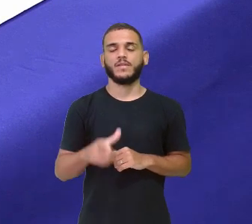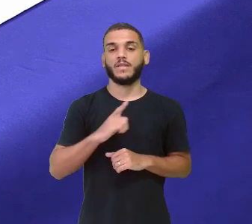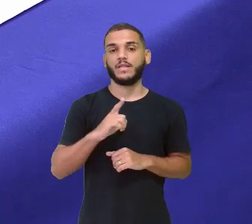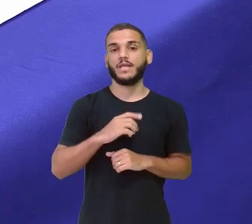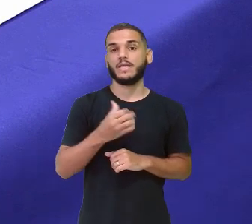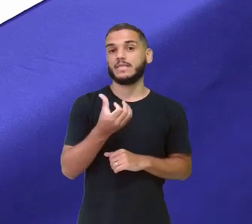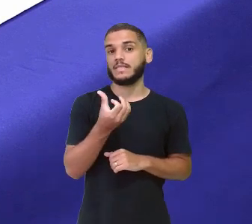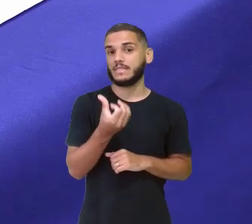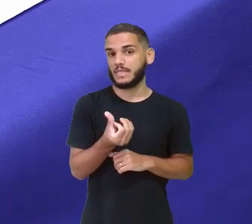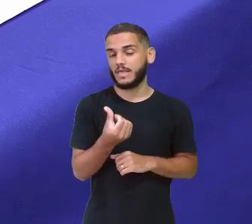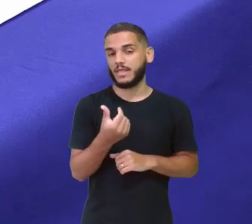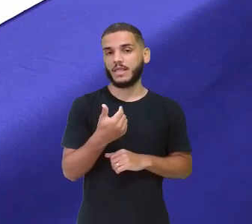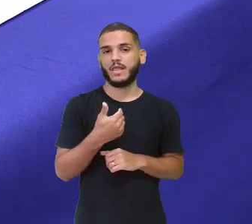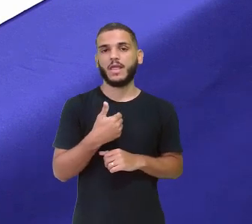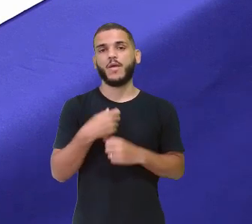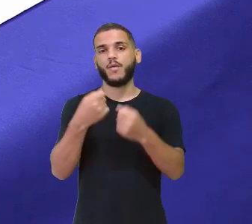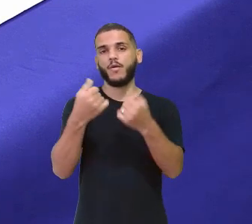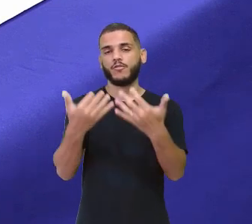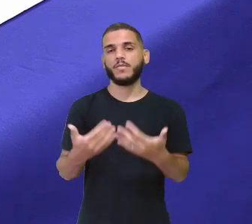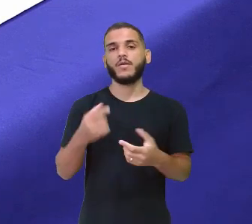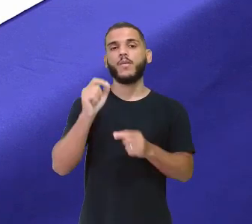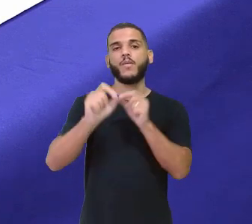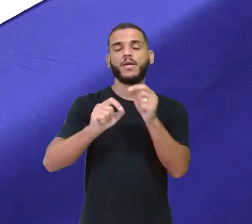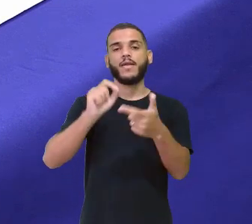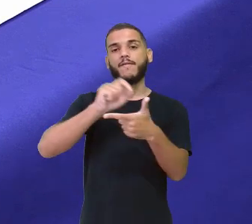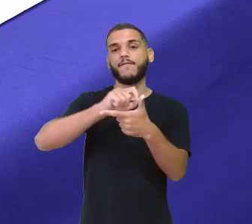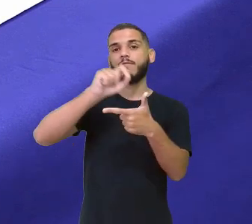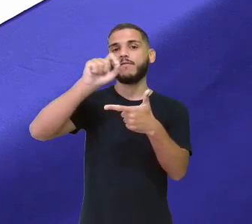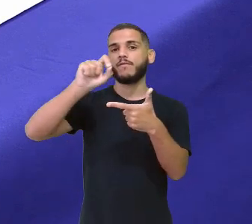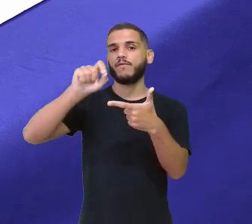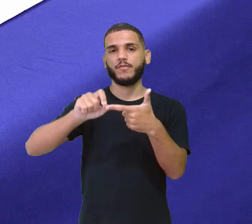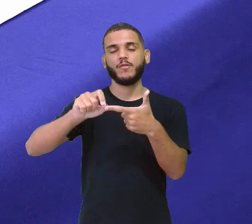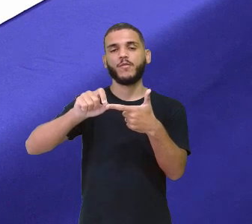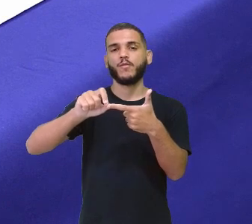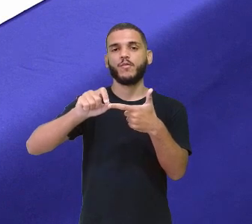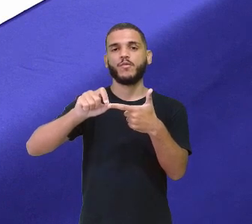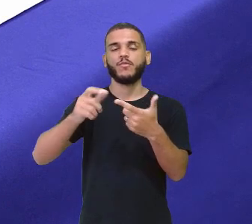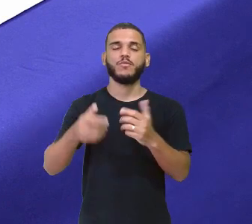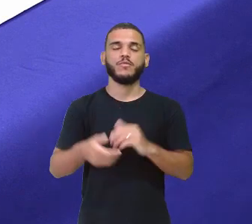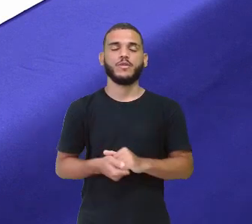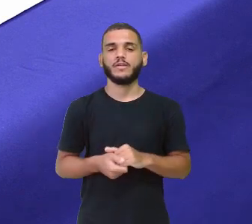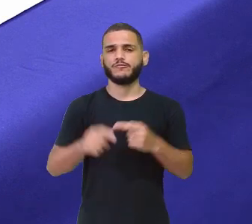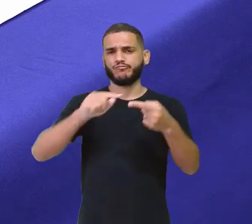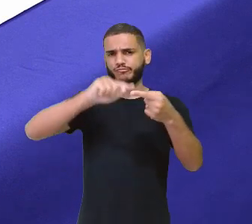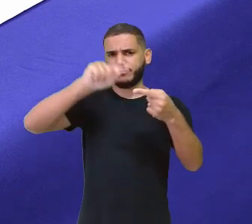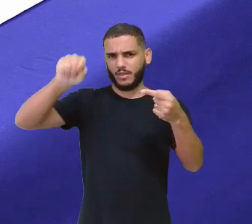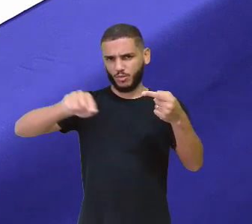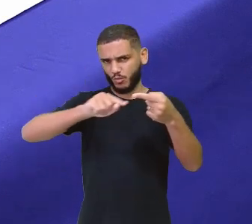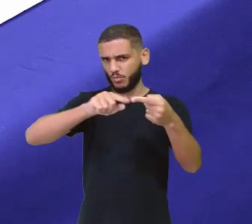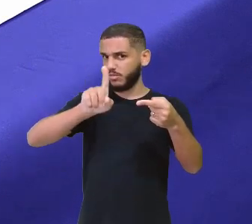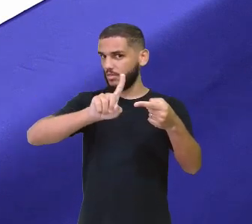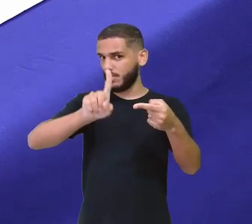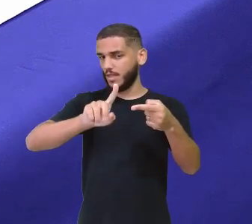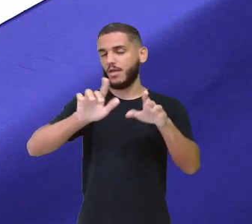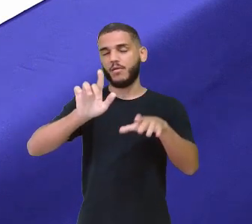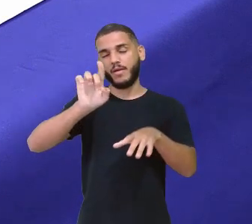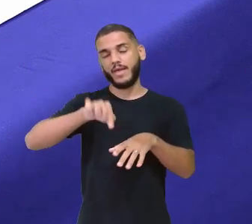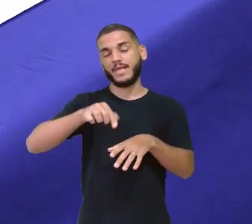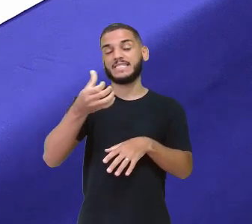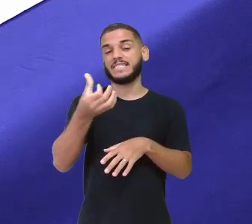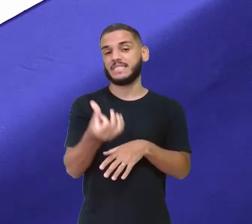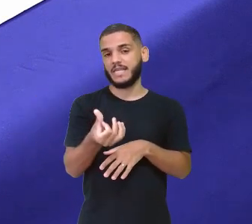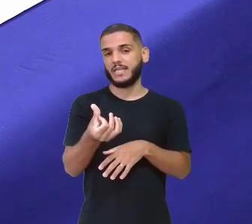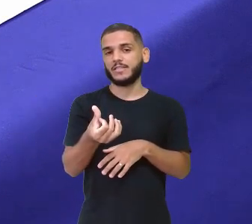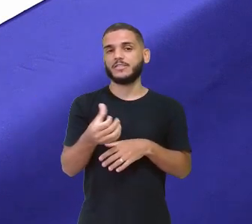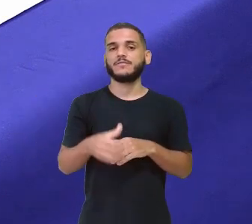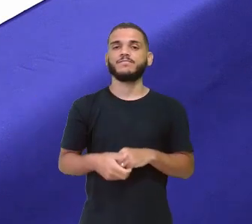estou falando de figuras não redondas, tá certo? Tem 6 faces. Se tem 6 faces,